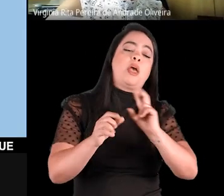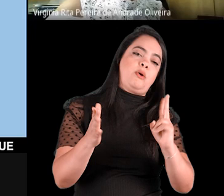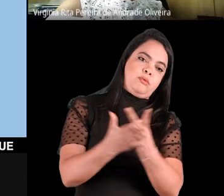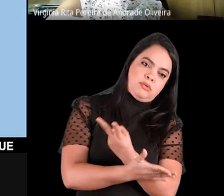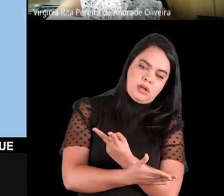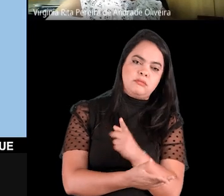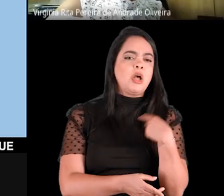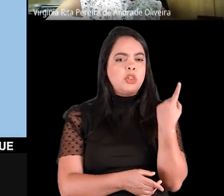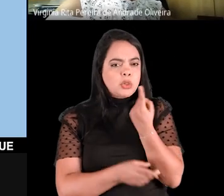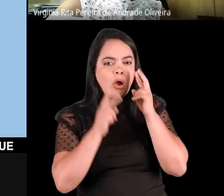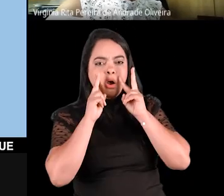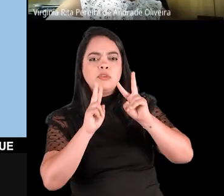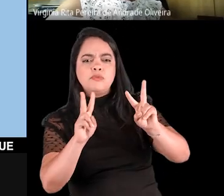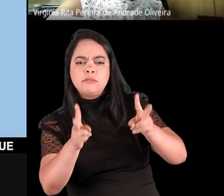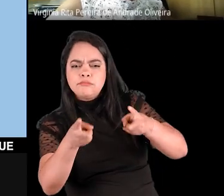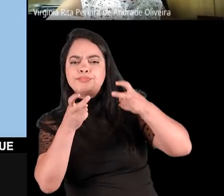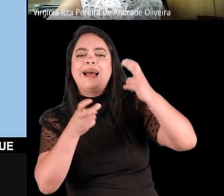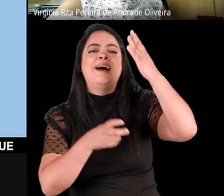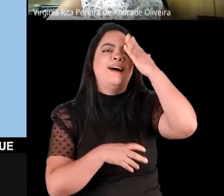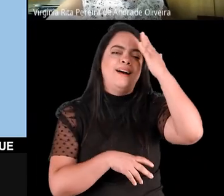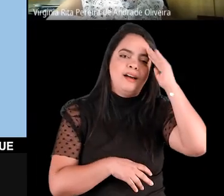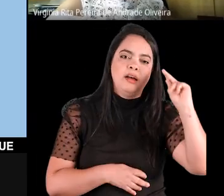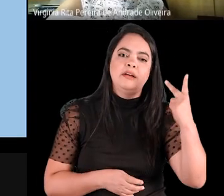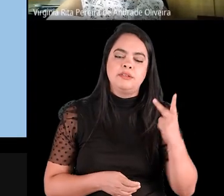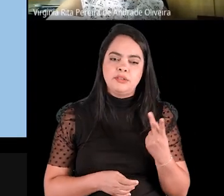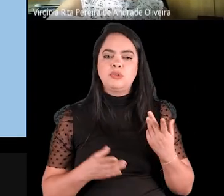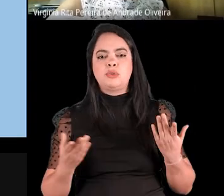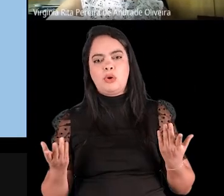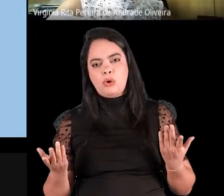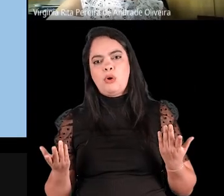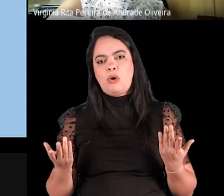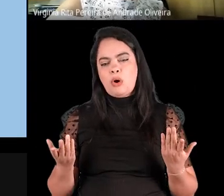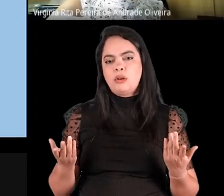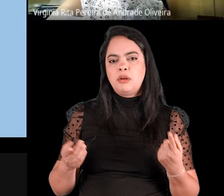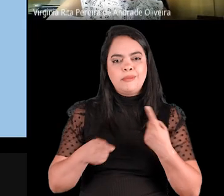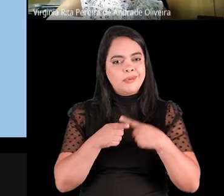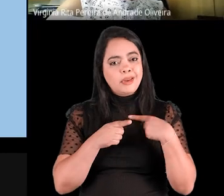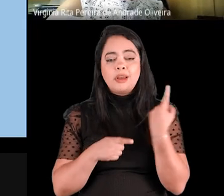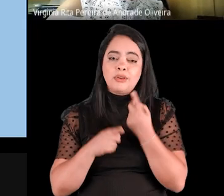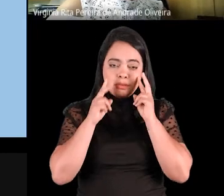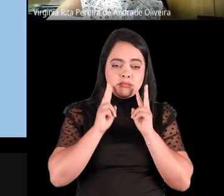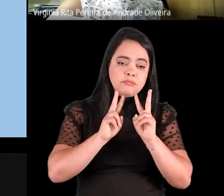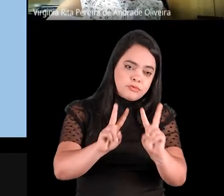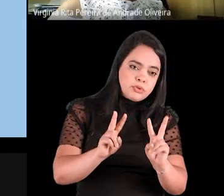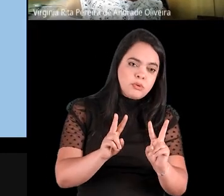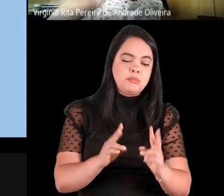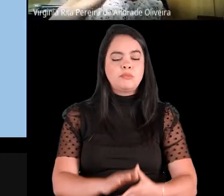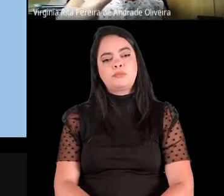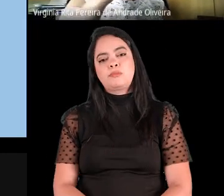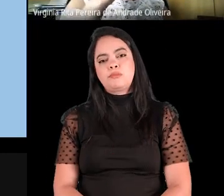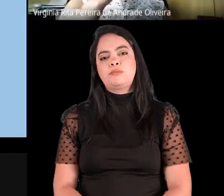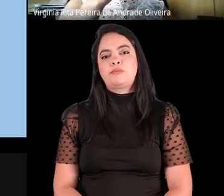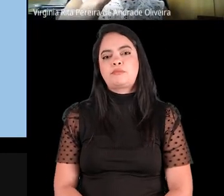A gente consegue perceber a história, evidentes que somos, percebemos a história pelo canal visual,